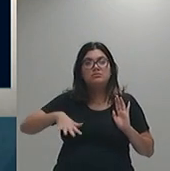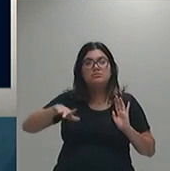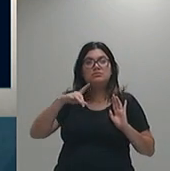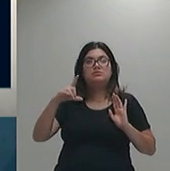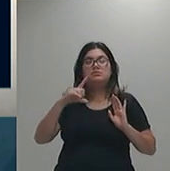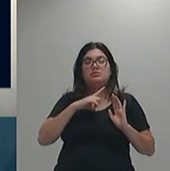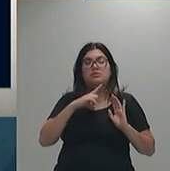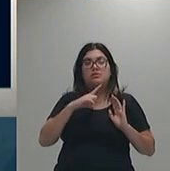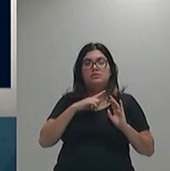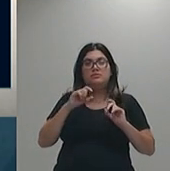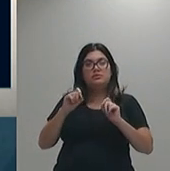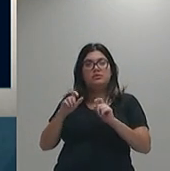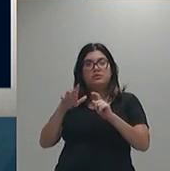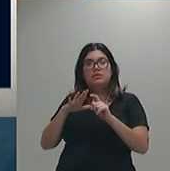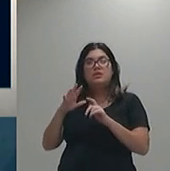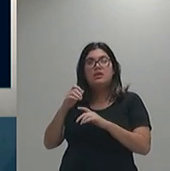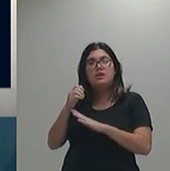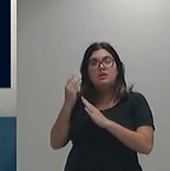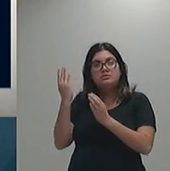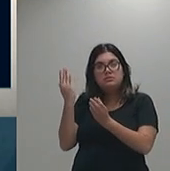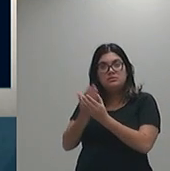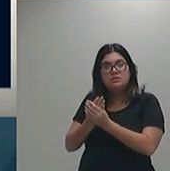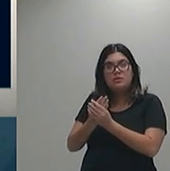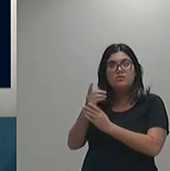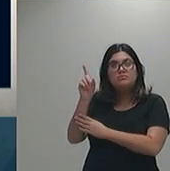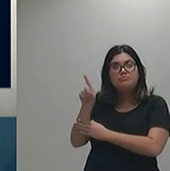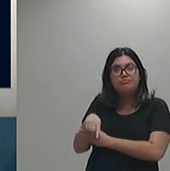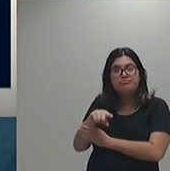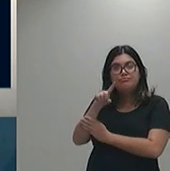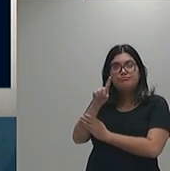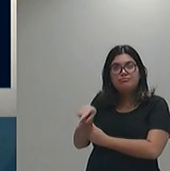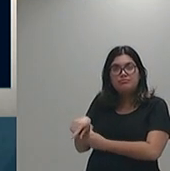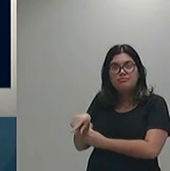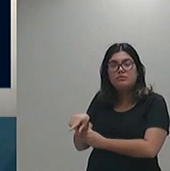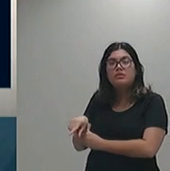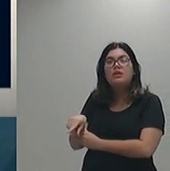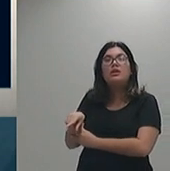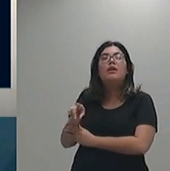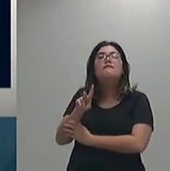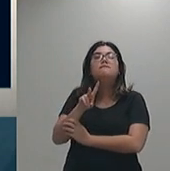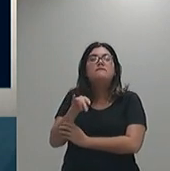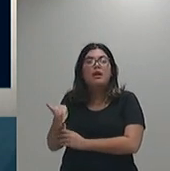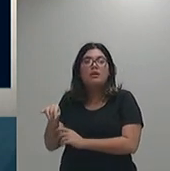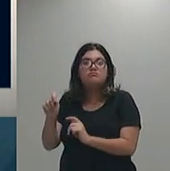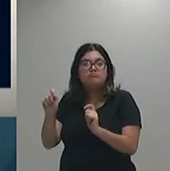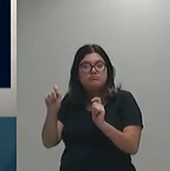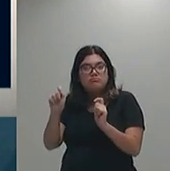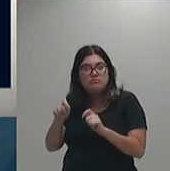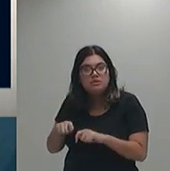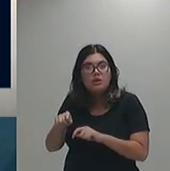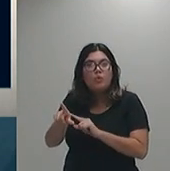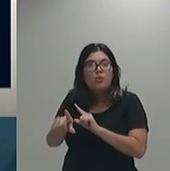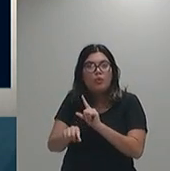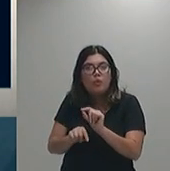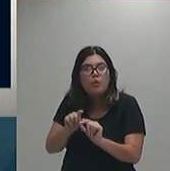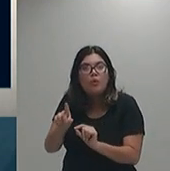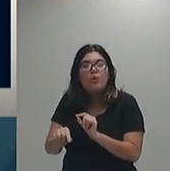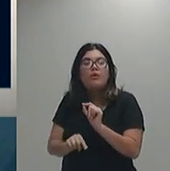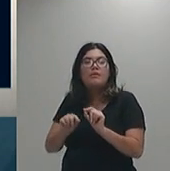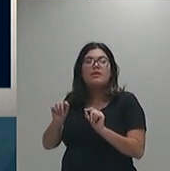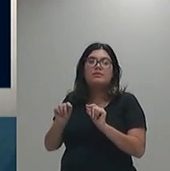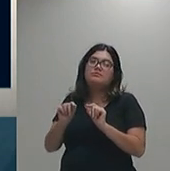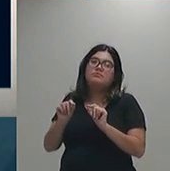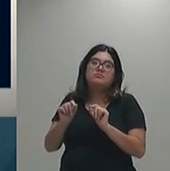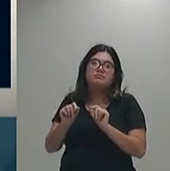a sua ação extinta ela vai poder optar escolher